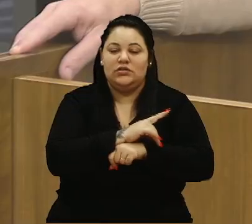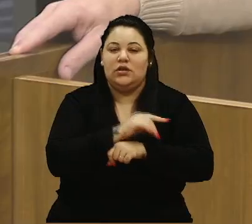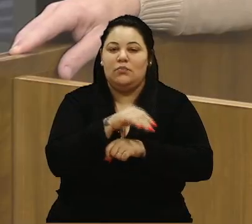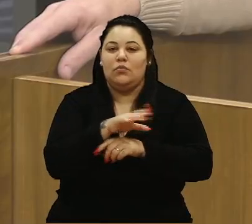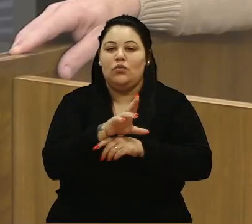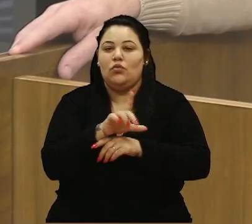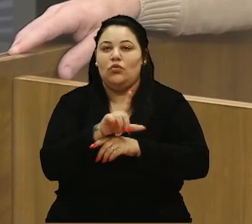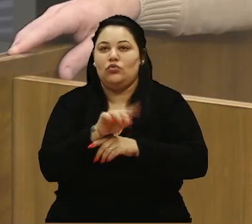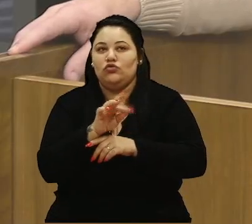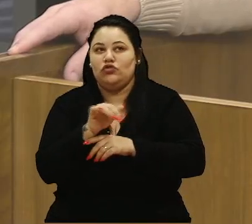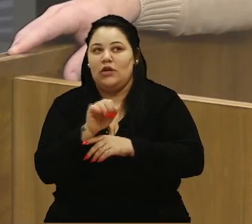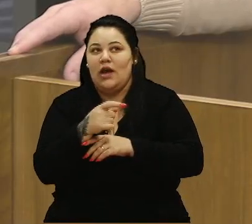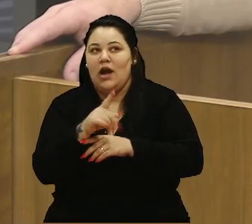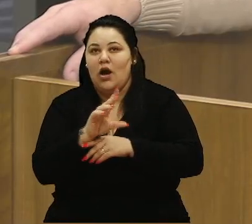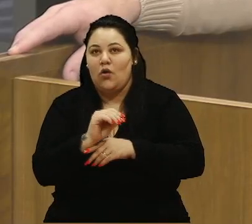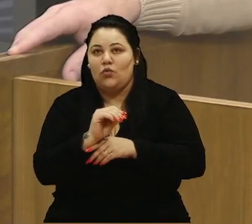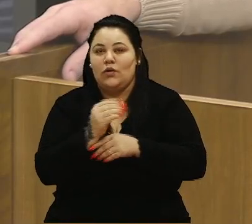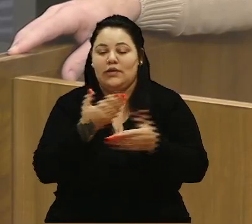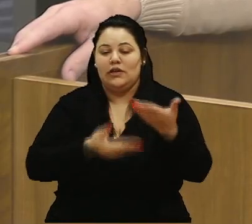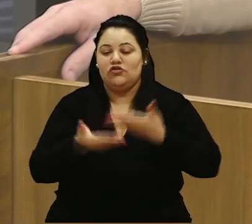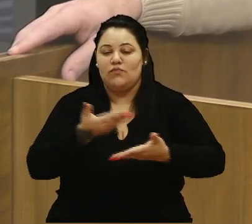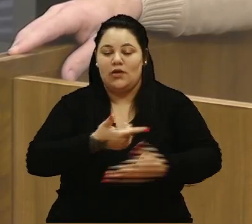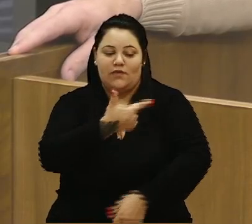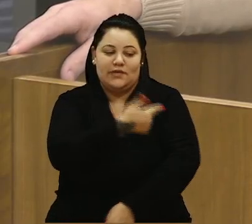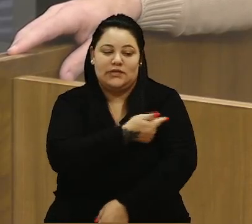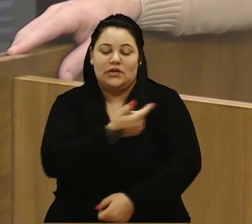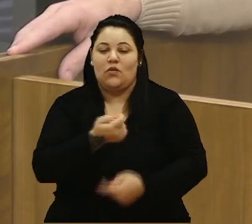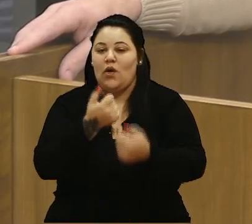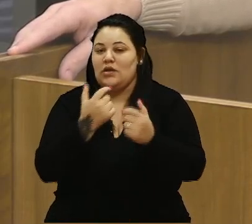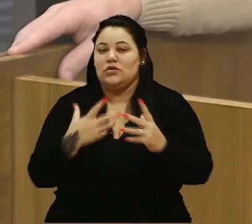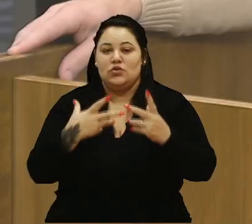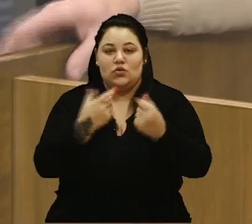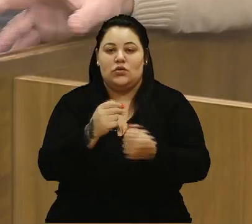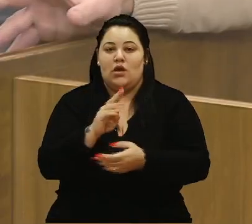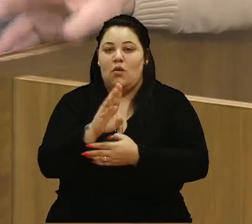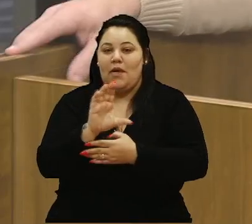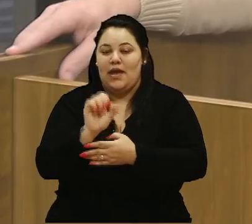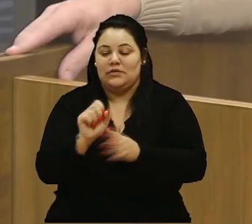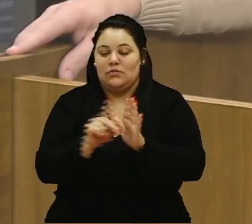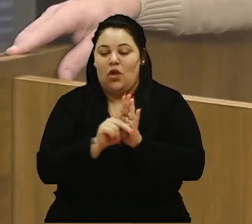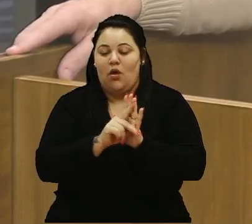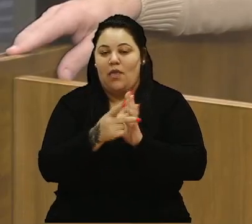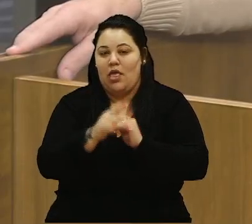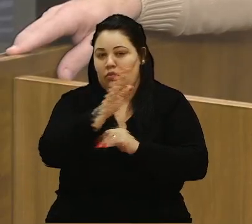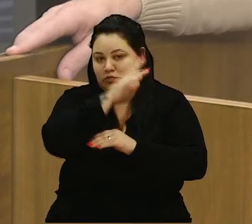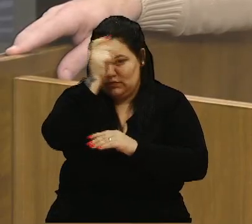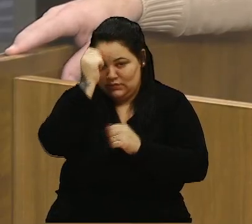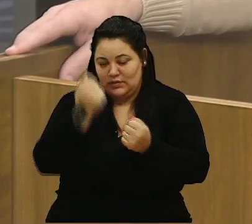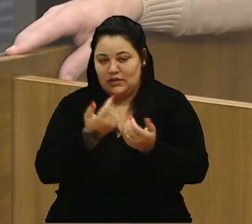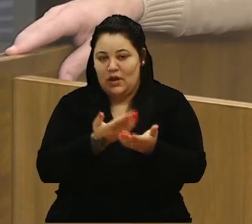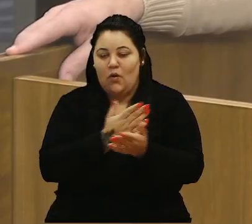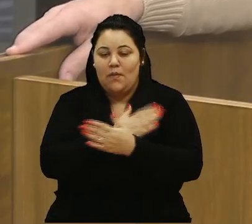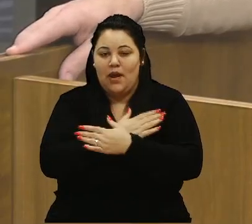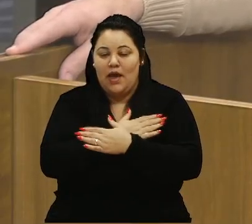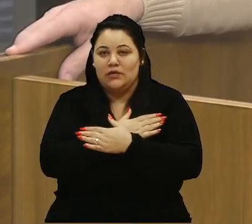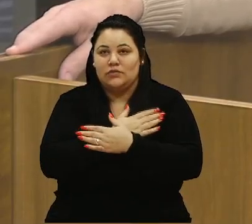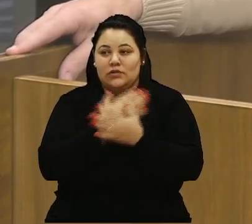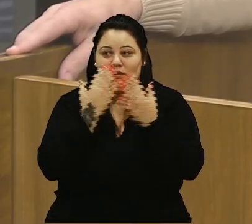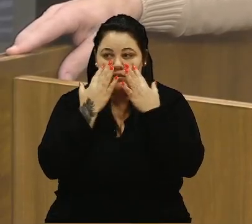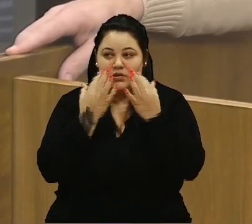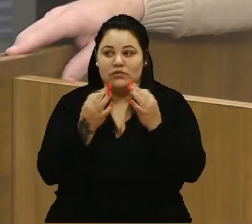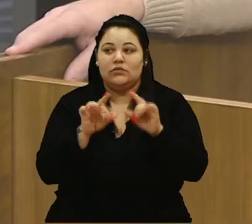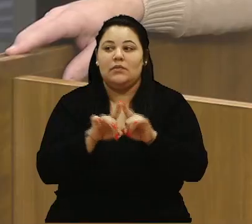exames e vacinação em praticamente todas as UBS aqui do município. E deixar um abraço aqui, atenção. Uma parte,